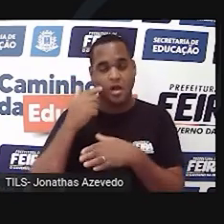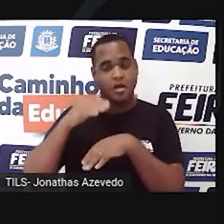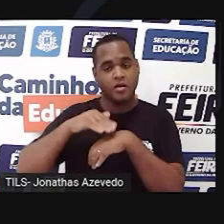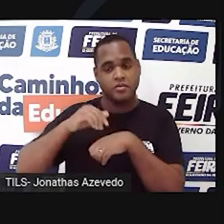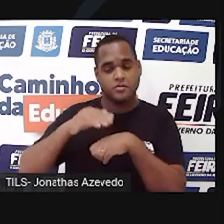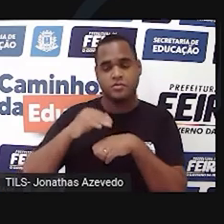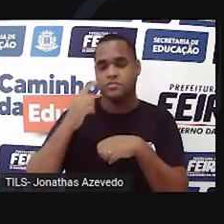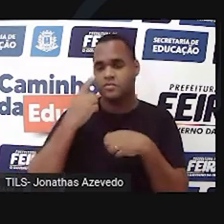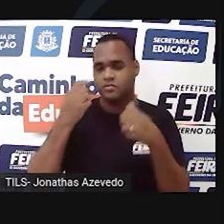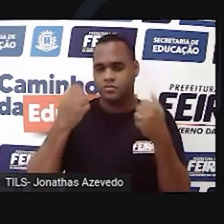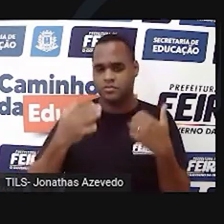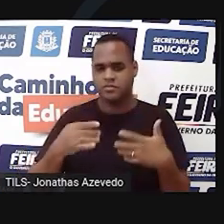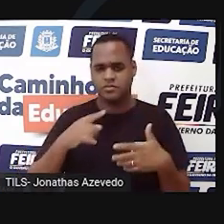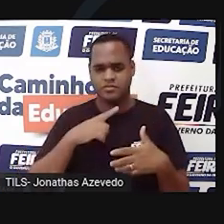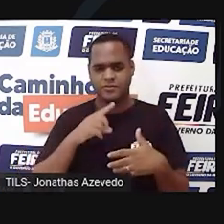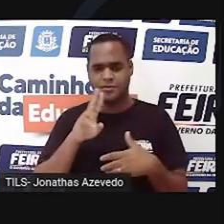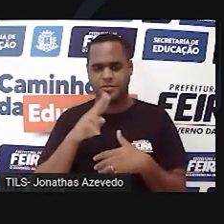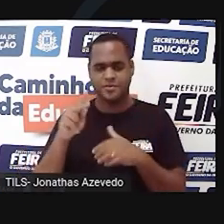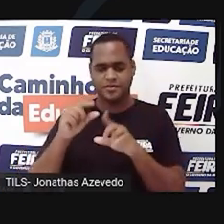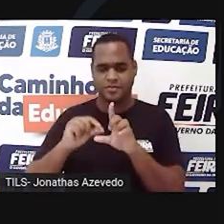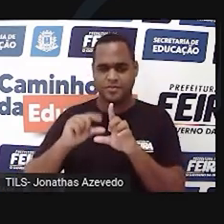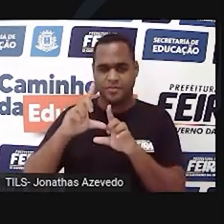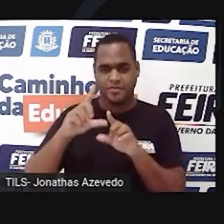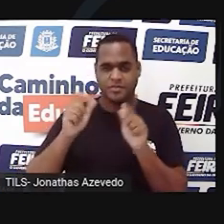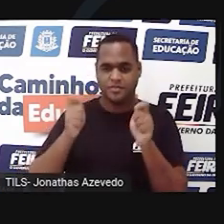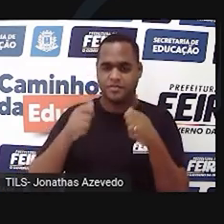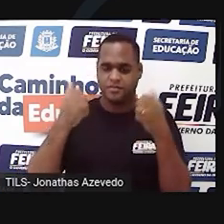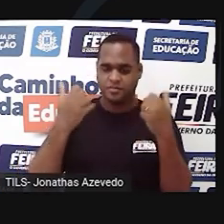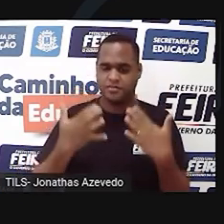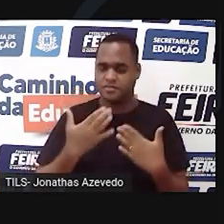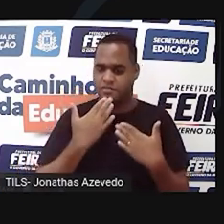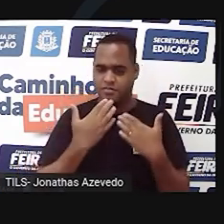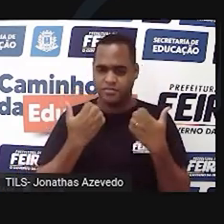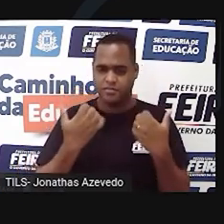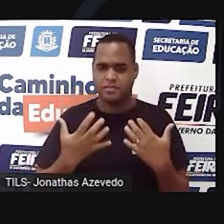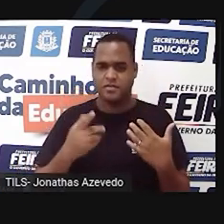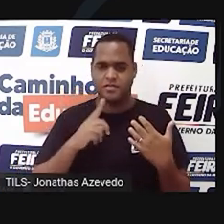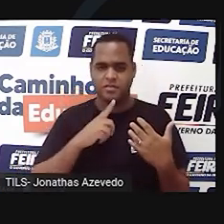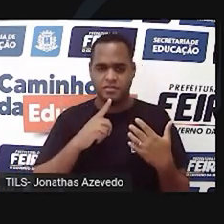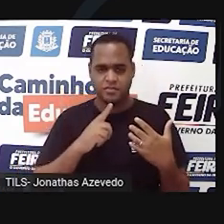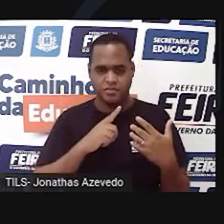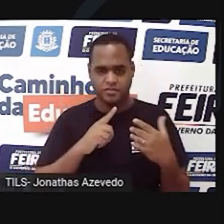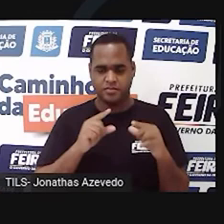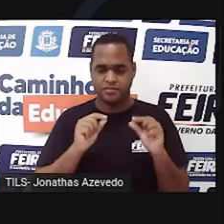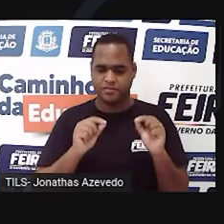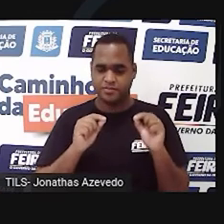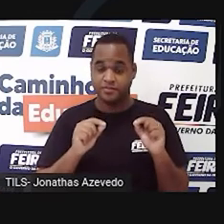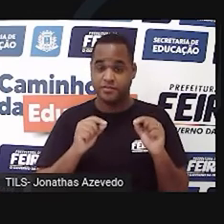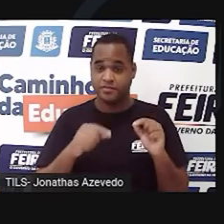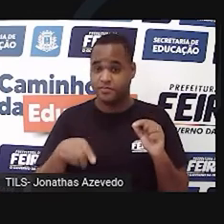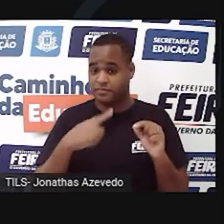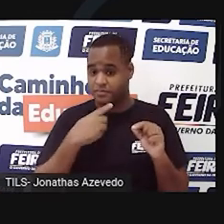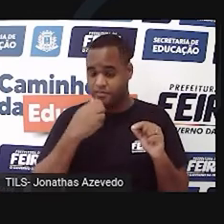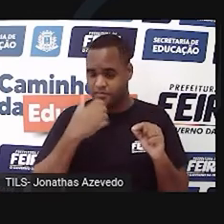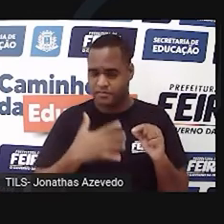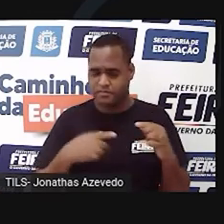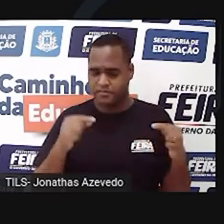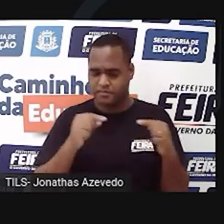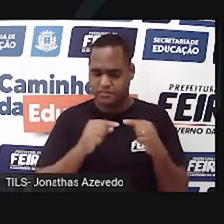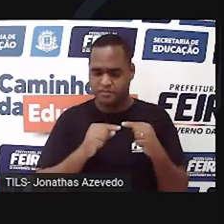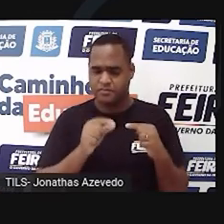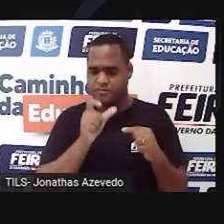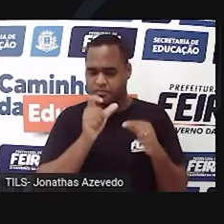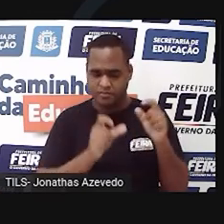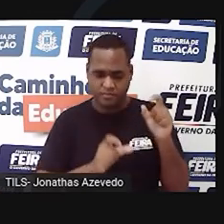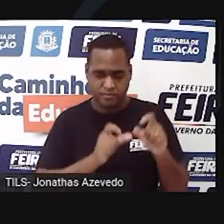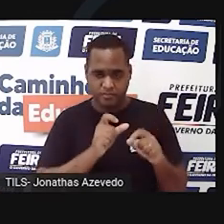de unidades. O que eu quero dizer é que é um padrão de medida que serve para o mundo todo.